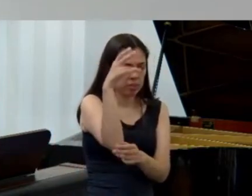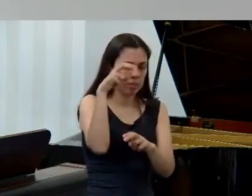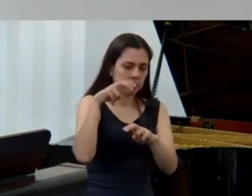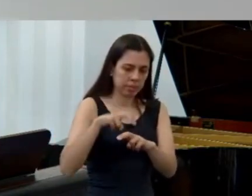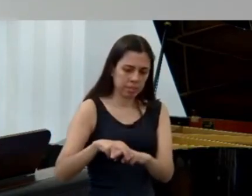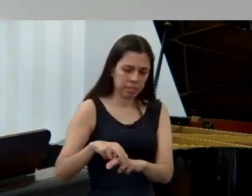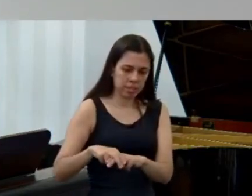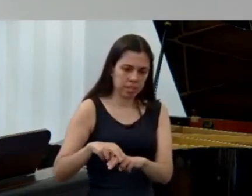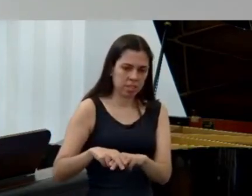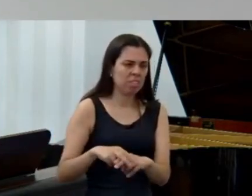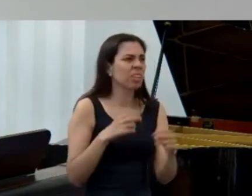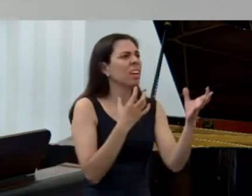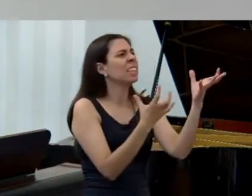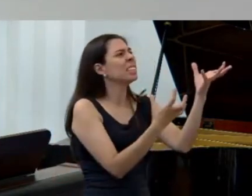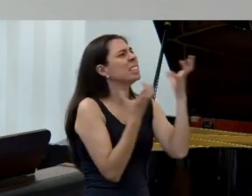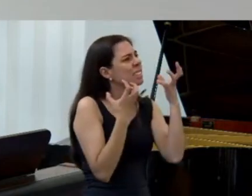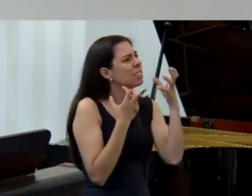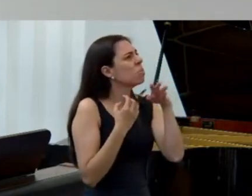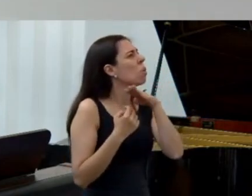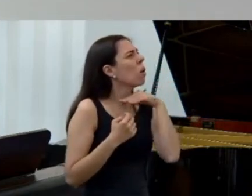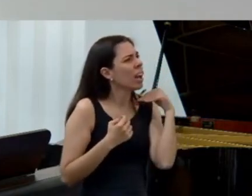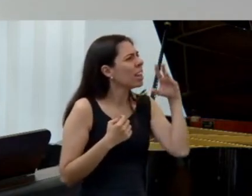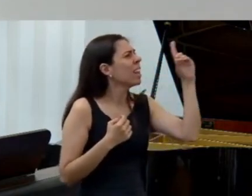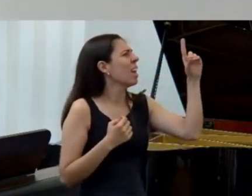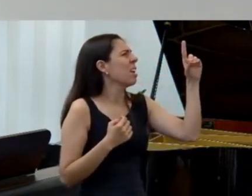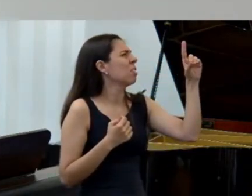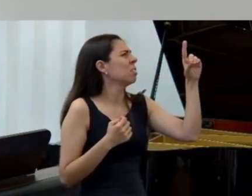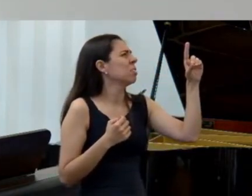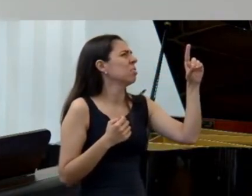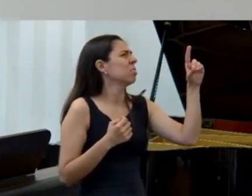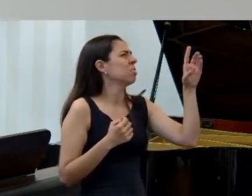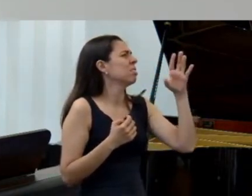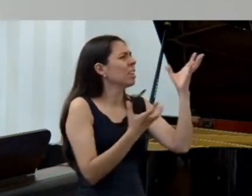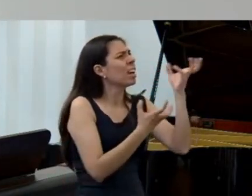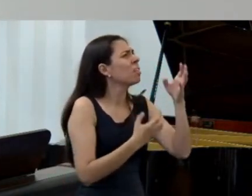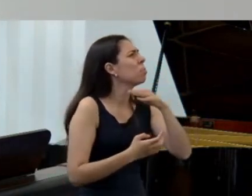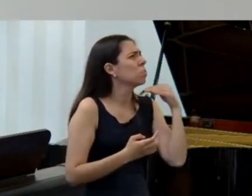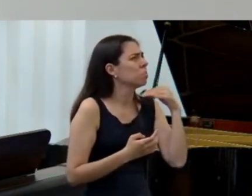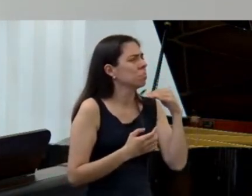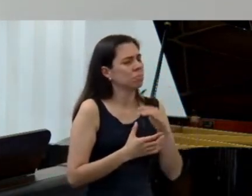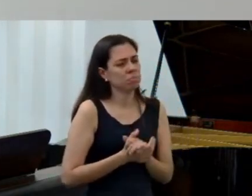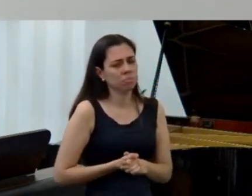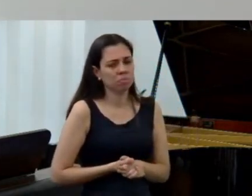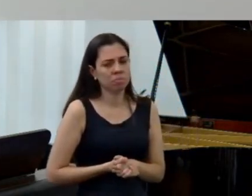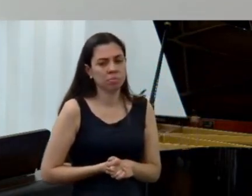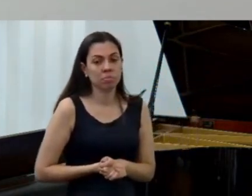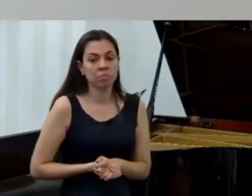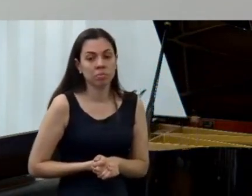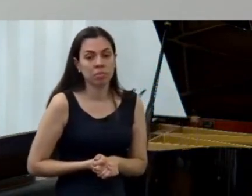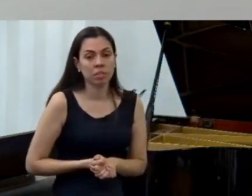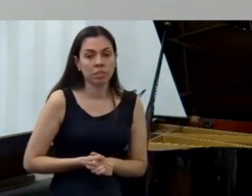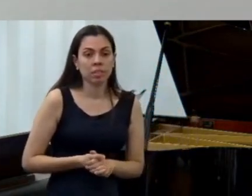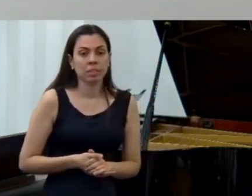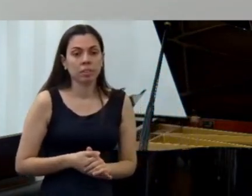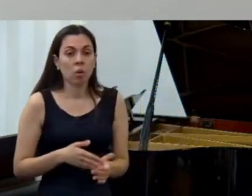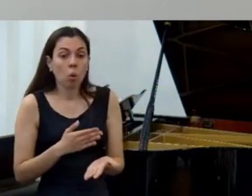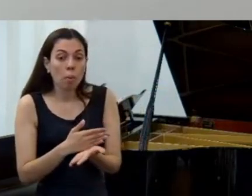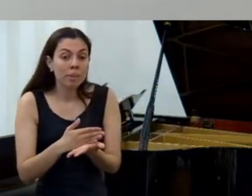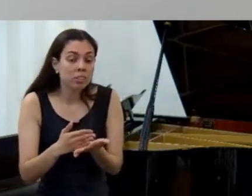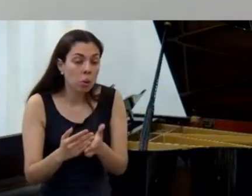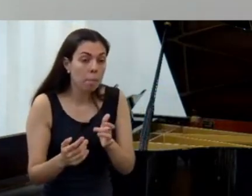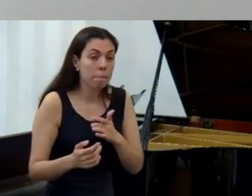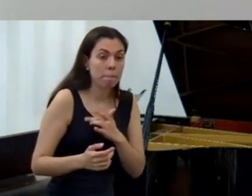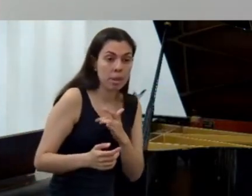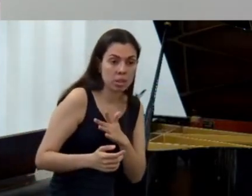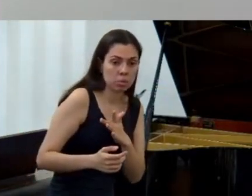e pediu para si a morte. Primeiro, o texto diz que ele teve medo e fugiu.